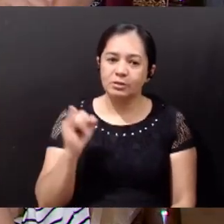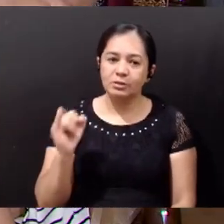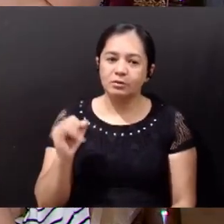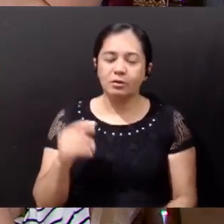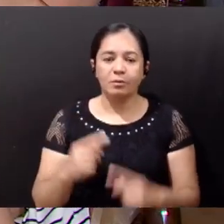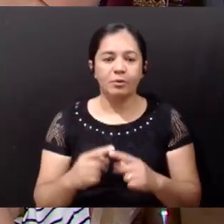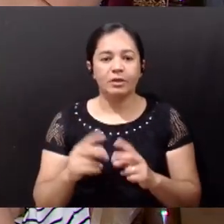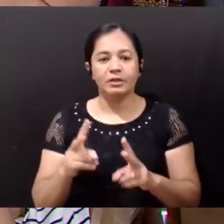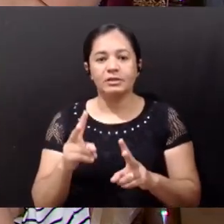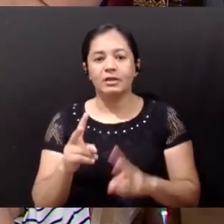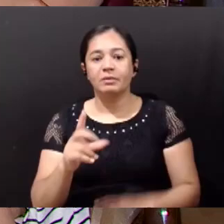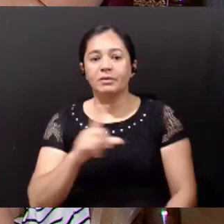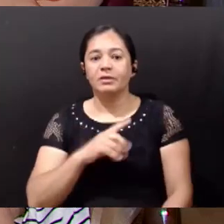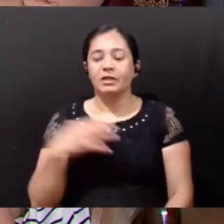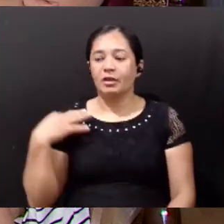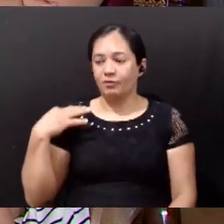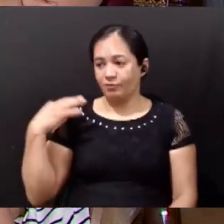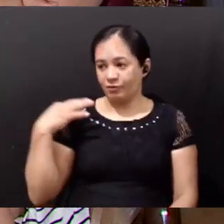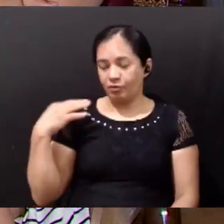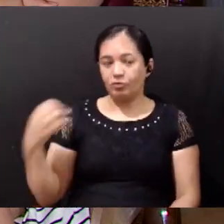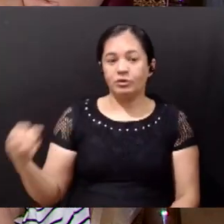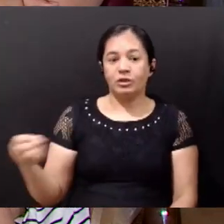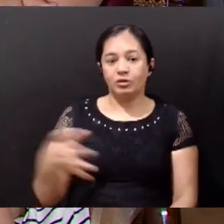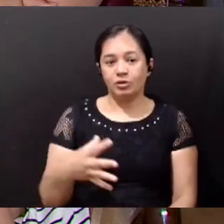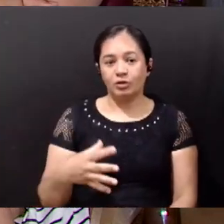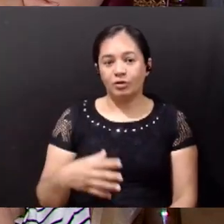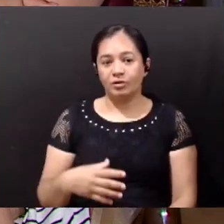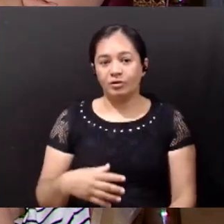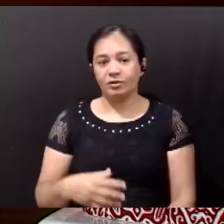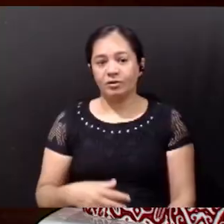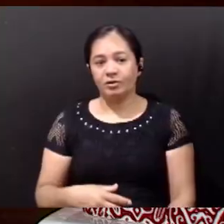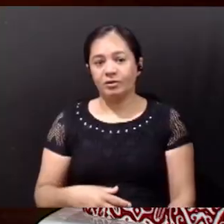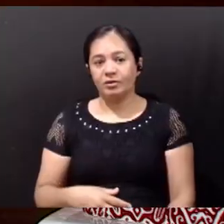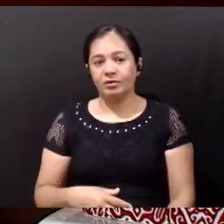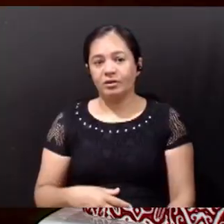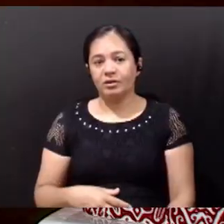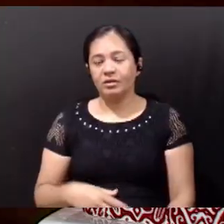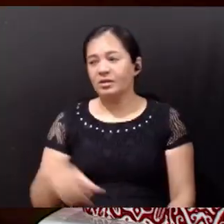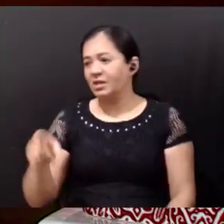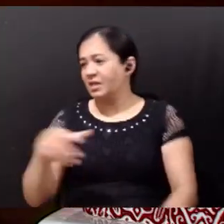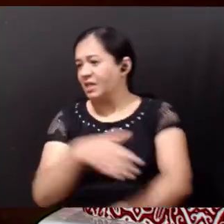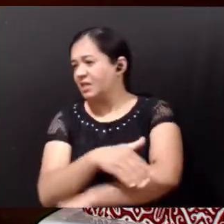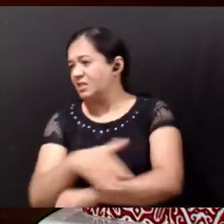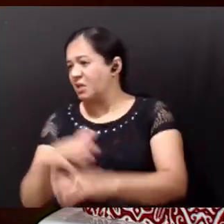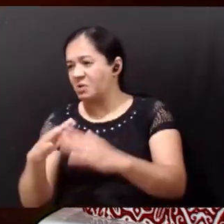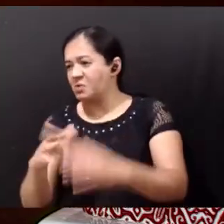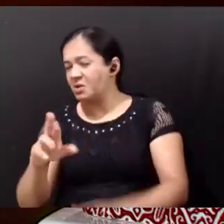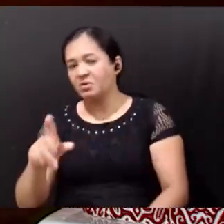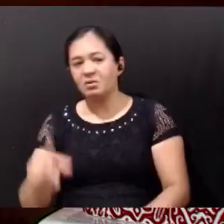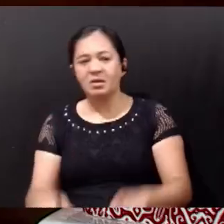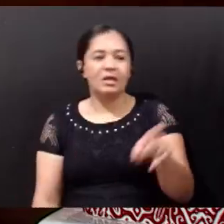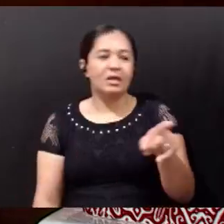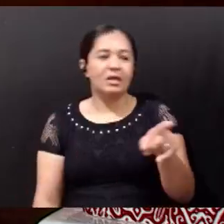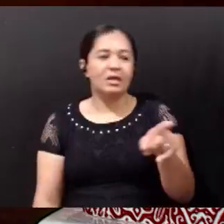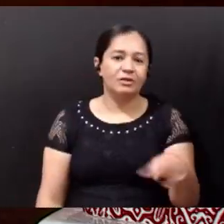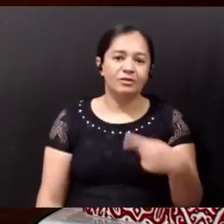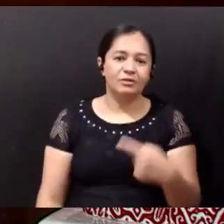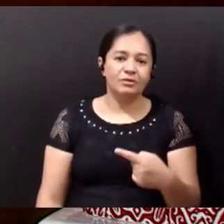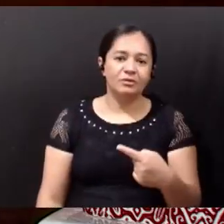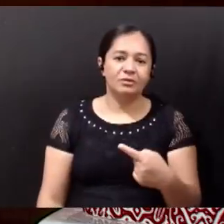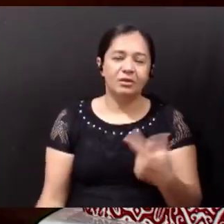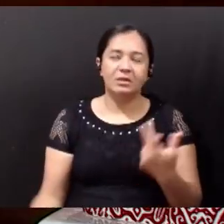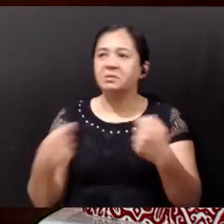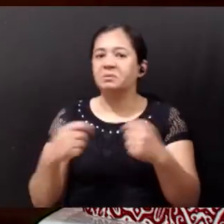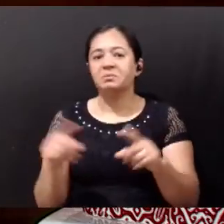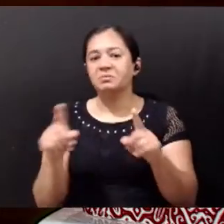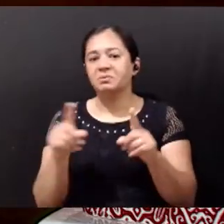voluntários novos, né? E aí vem, Zita, esse daqui não é morador, esse aqui a gente não deveria dar o